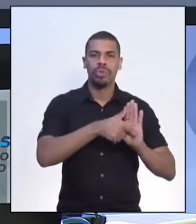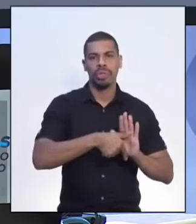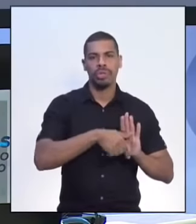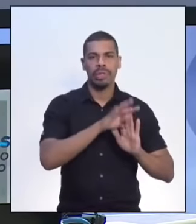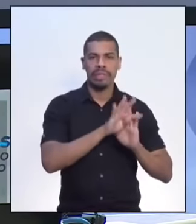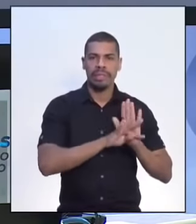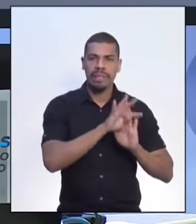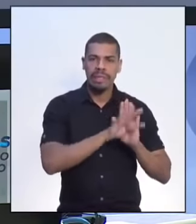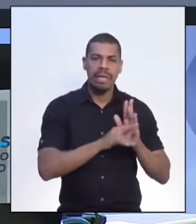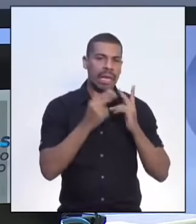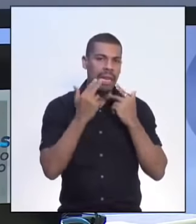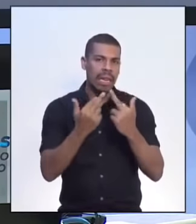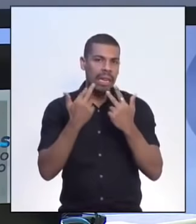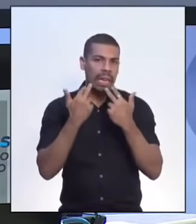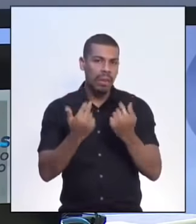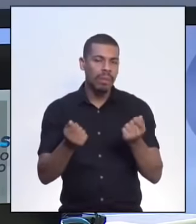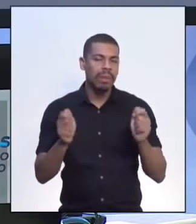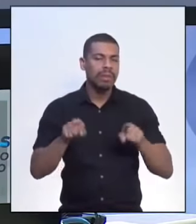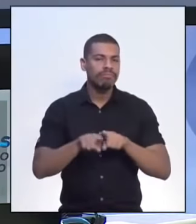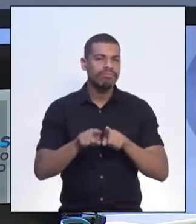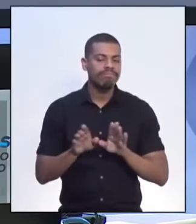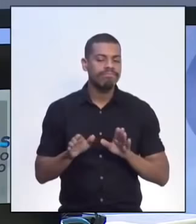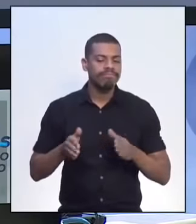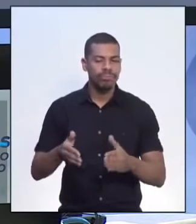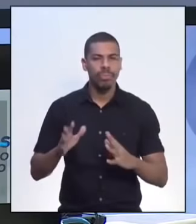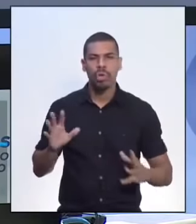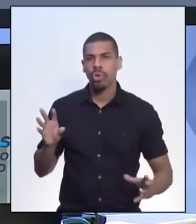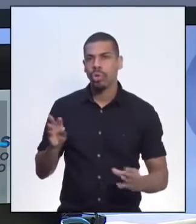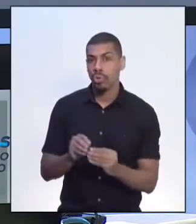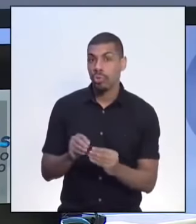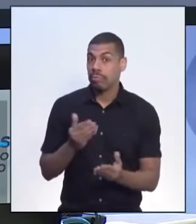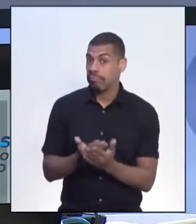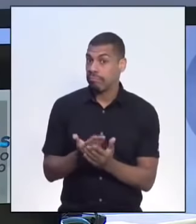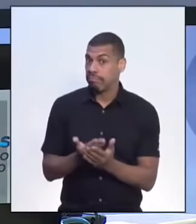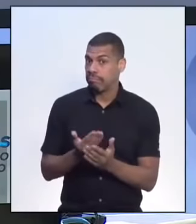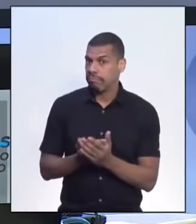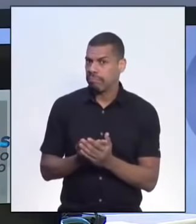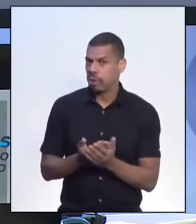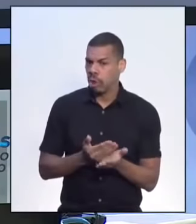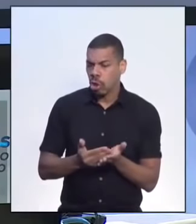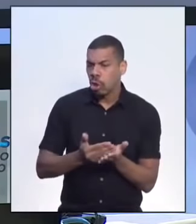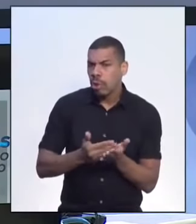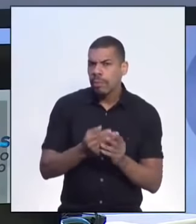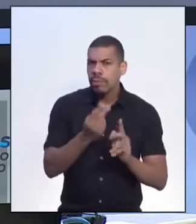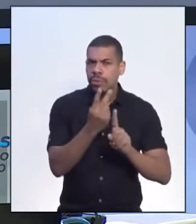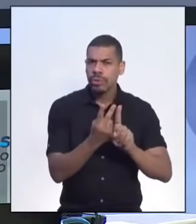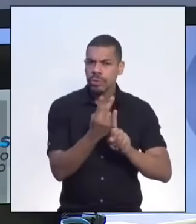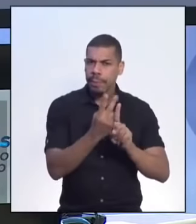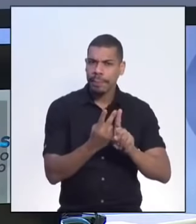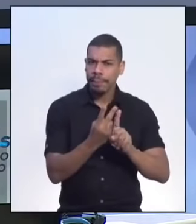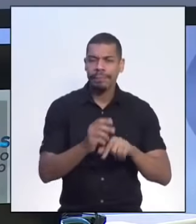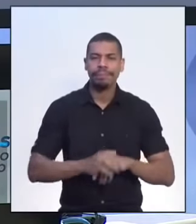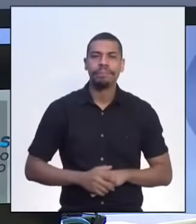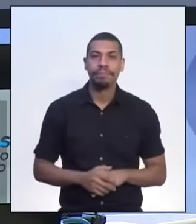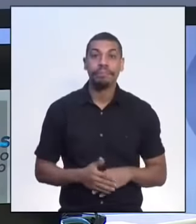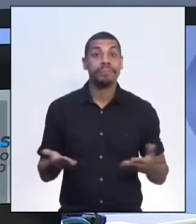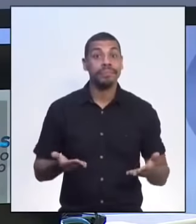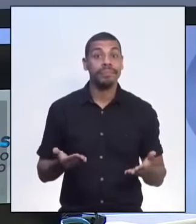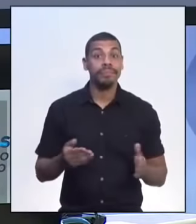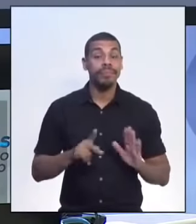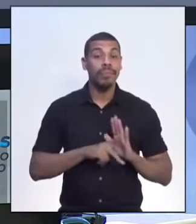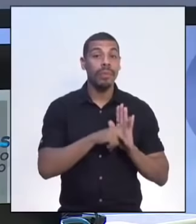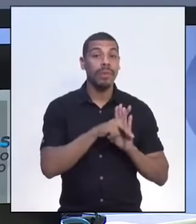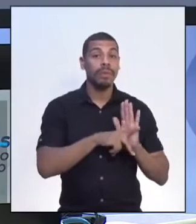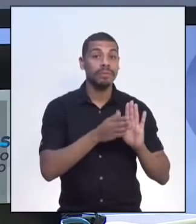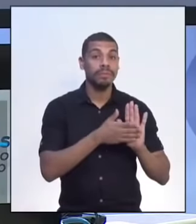a linguagem, aí a gente vem aprofundando tudo que a gente vem falando desde o comecinho do segundo bimestre, certo? Agora eu tenho uma proposta